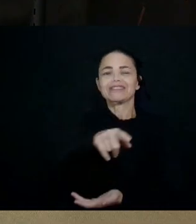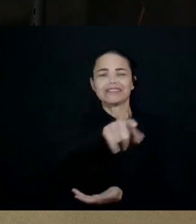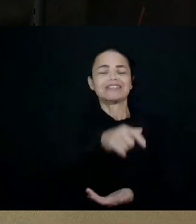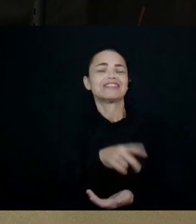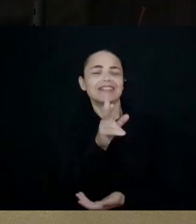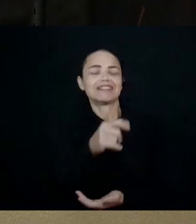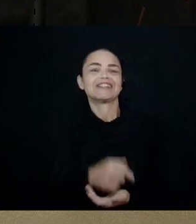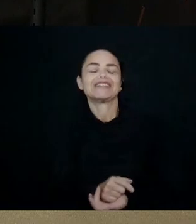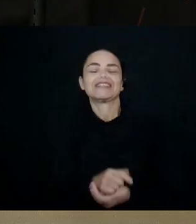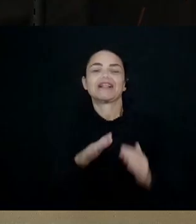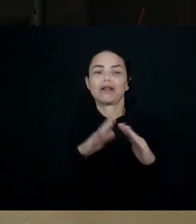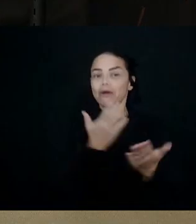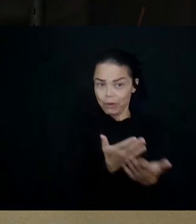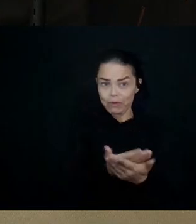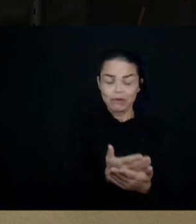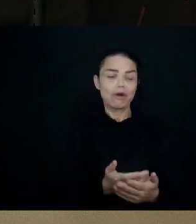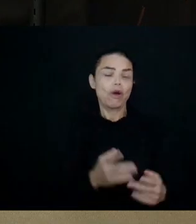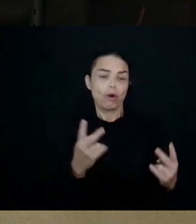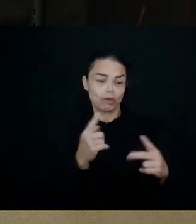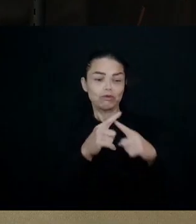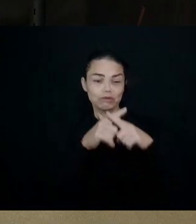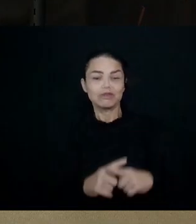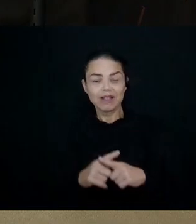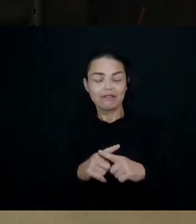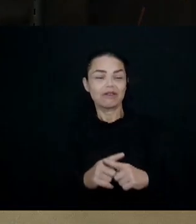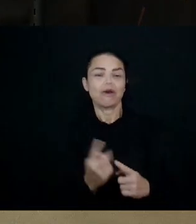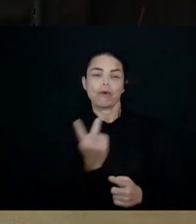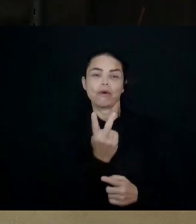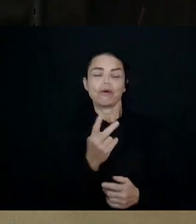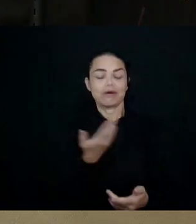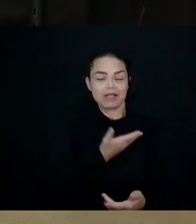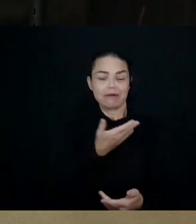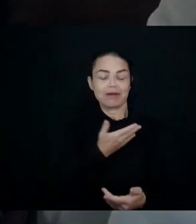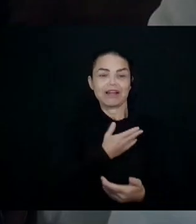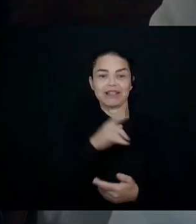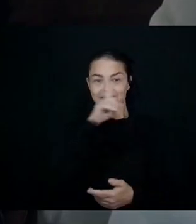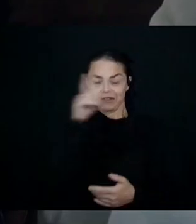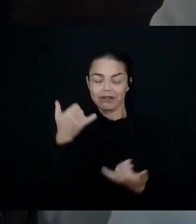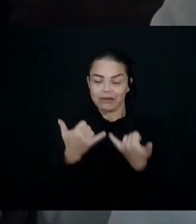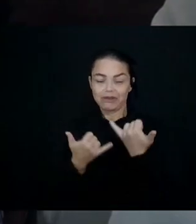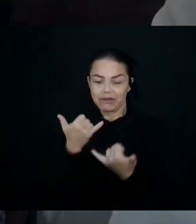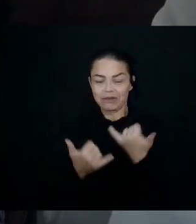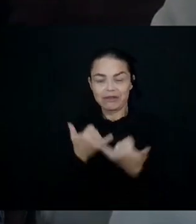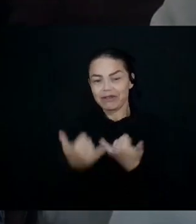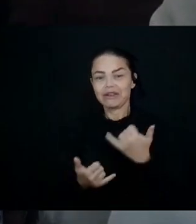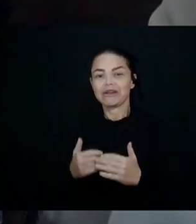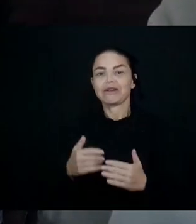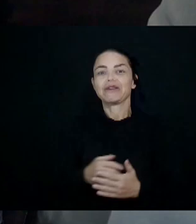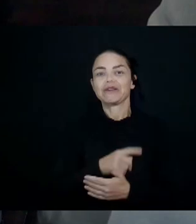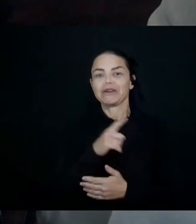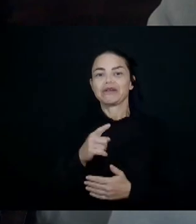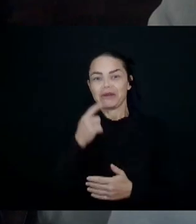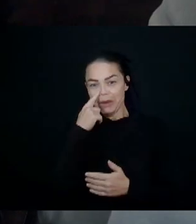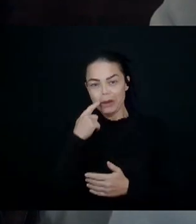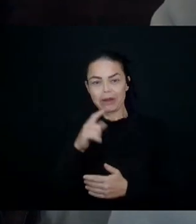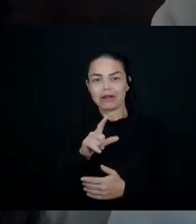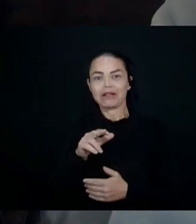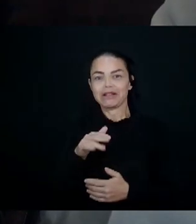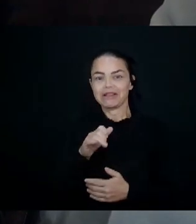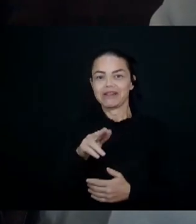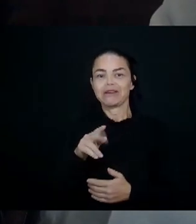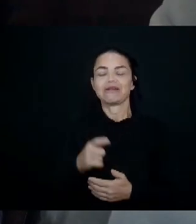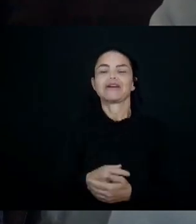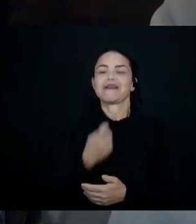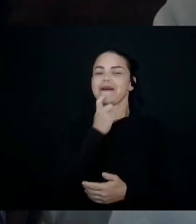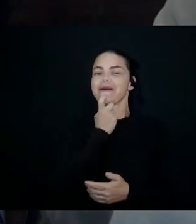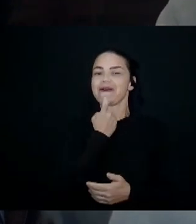na escola, né? A gente tinha o dia do brinquedo na minha escola, lá no liceu, aqui em Campinas.